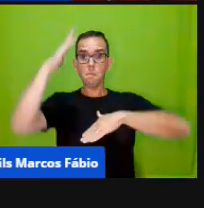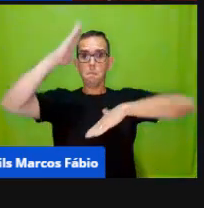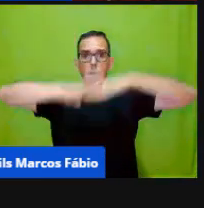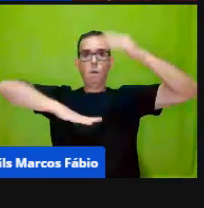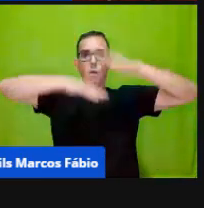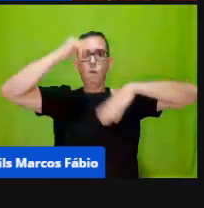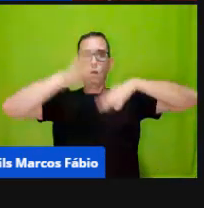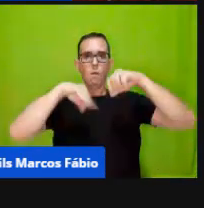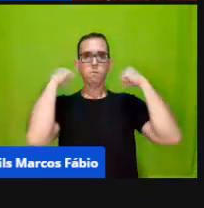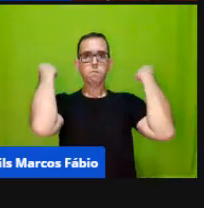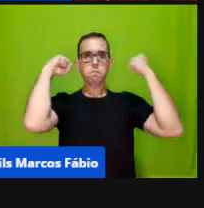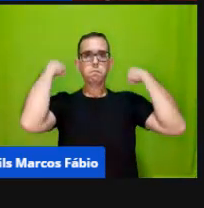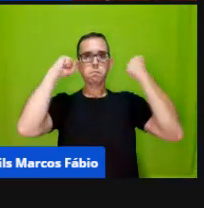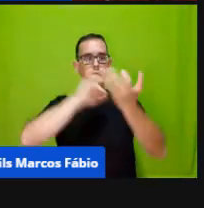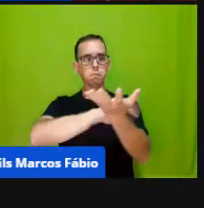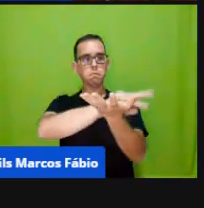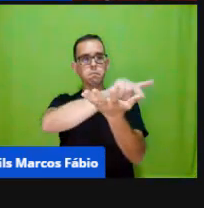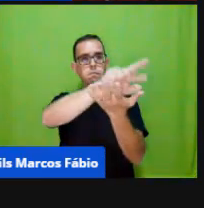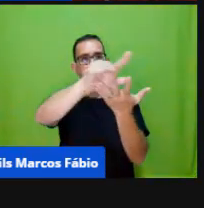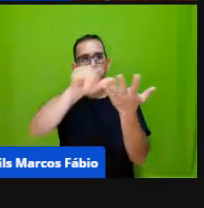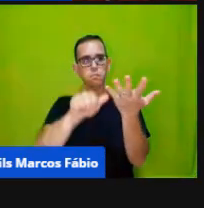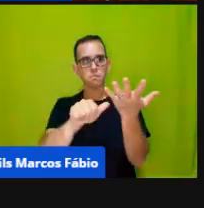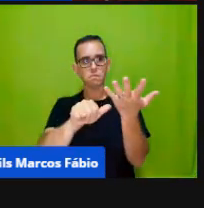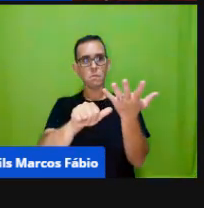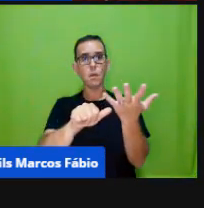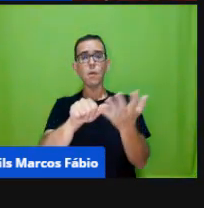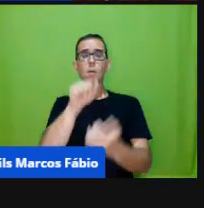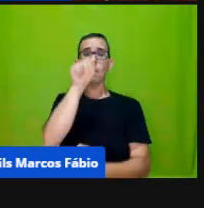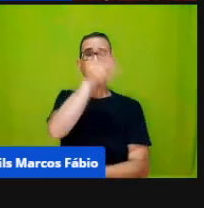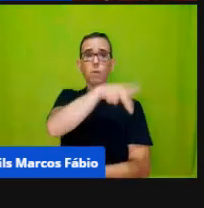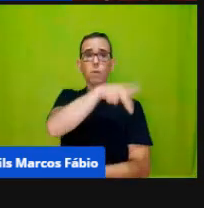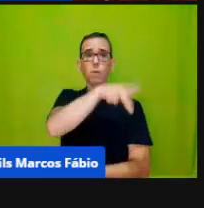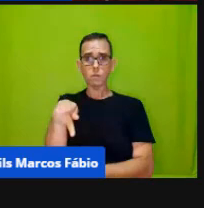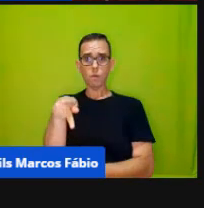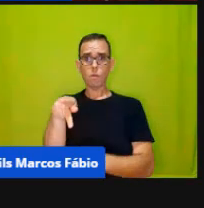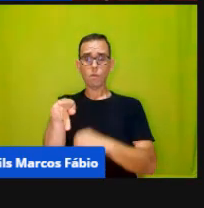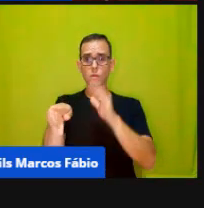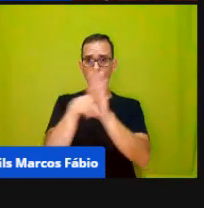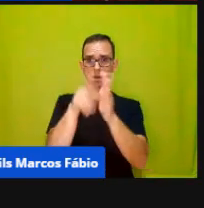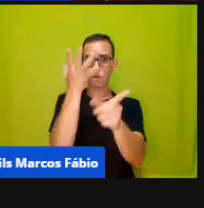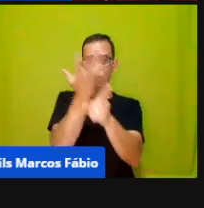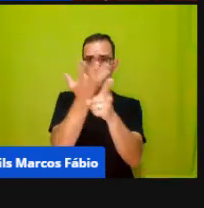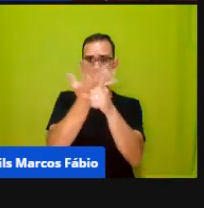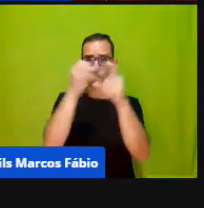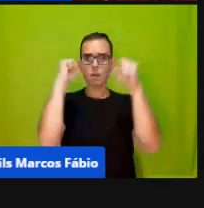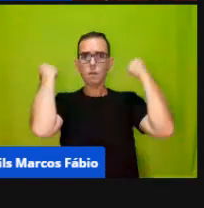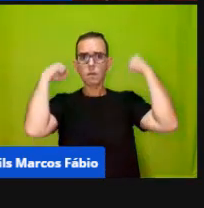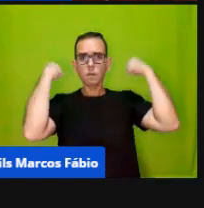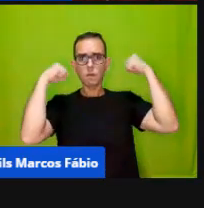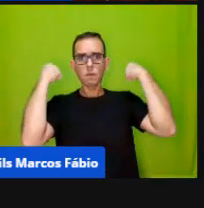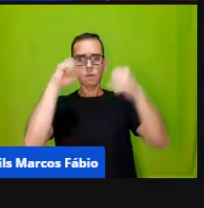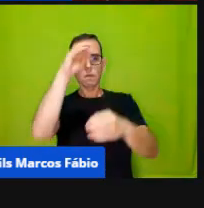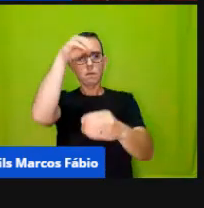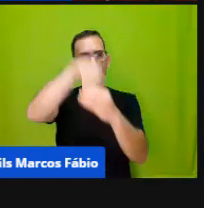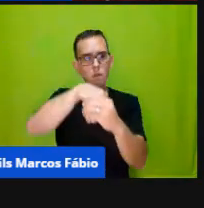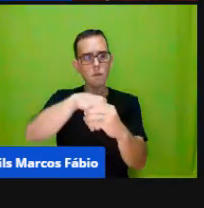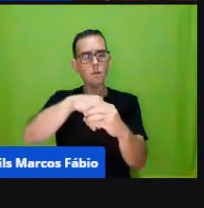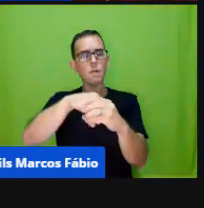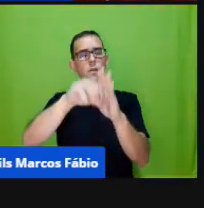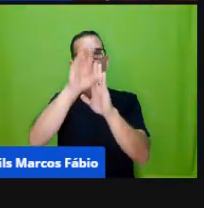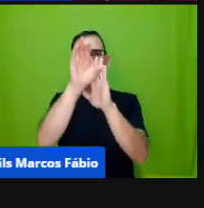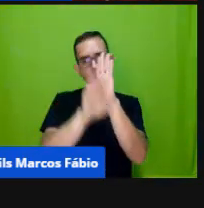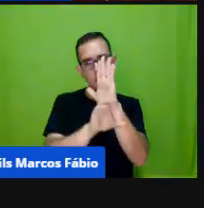algumas modalidades. Os professores de educação física já tinham na aula de educação física curricular